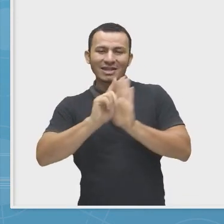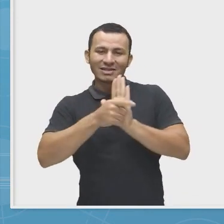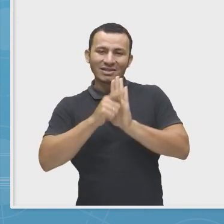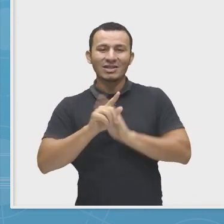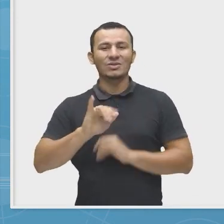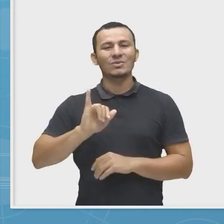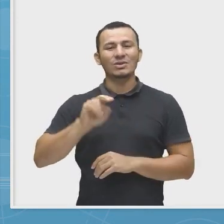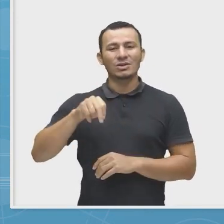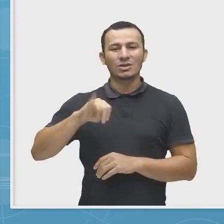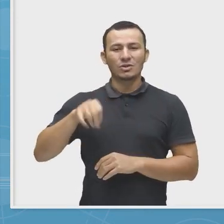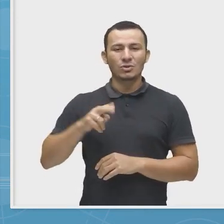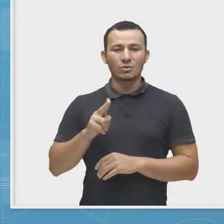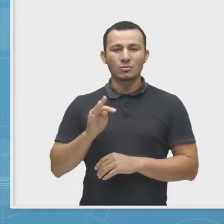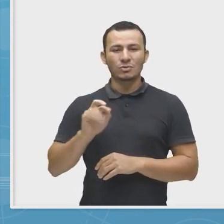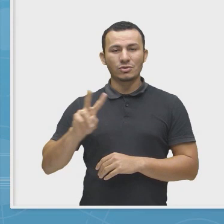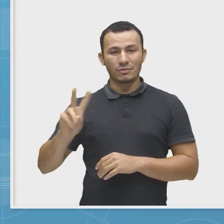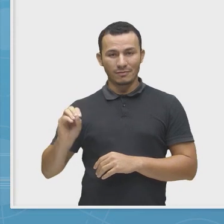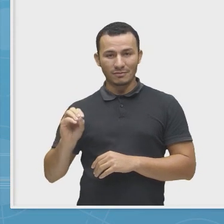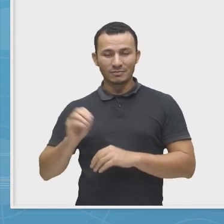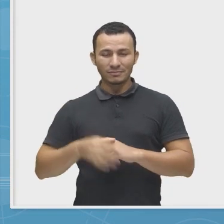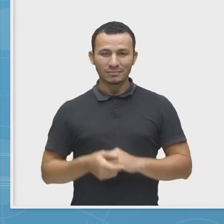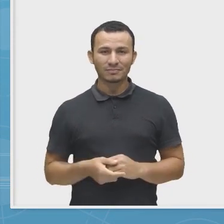gênero, ok? E